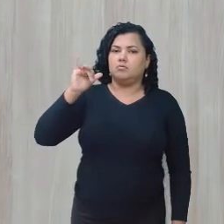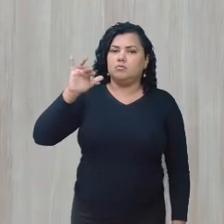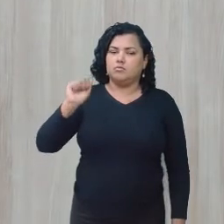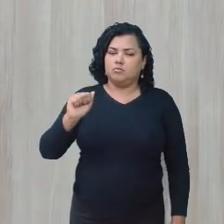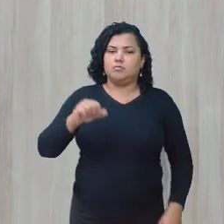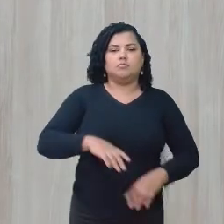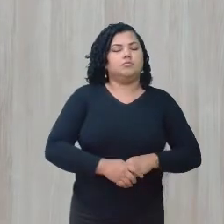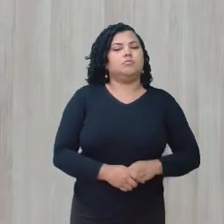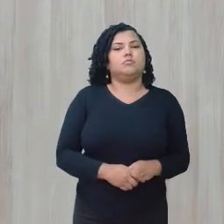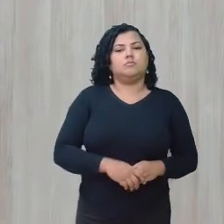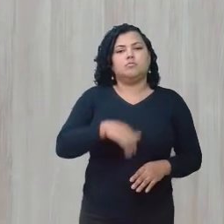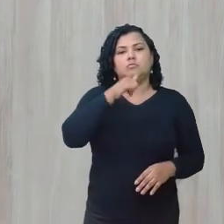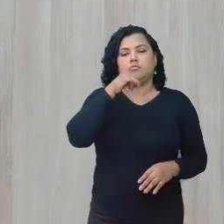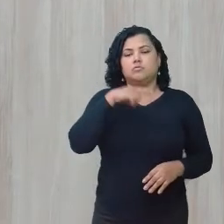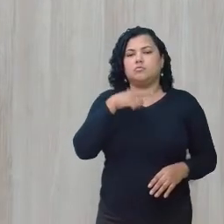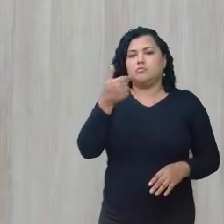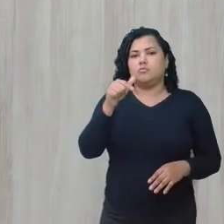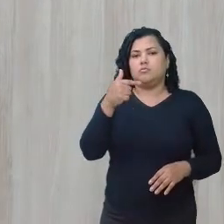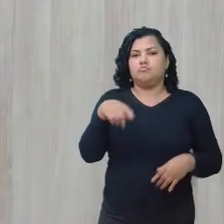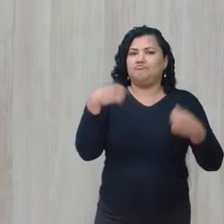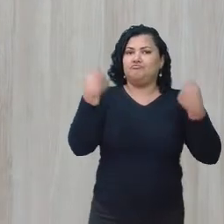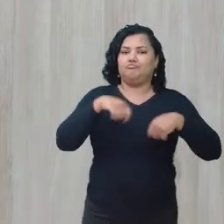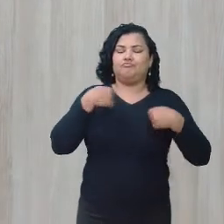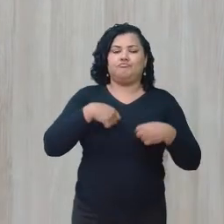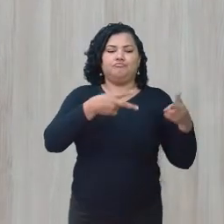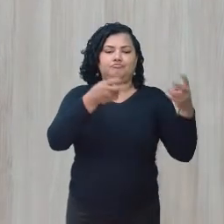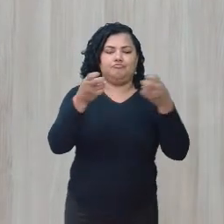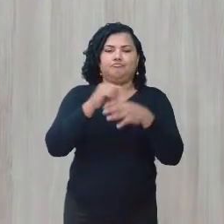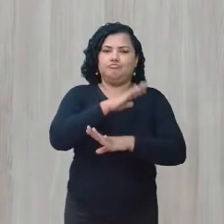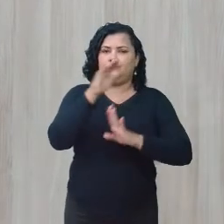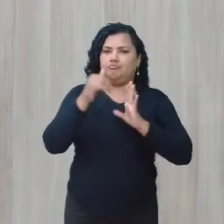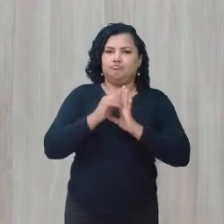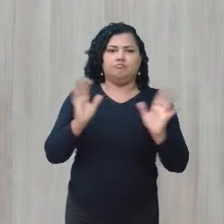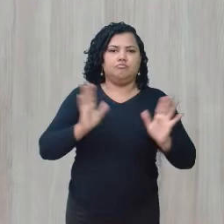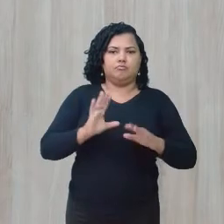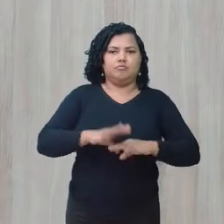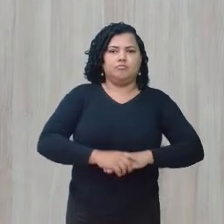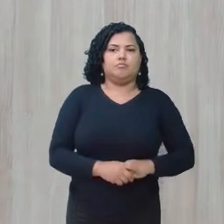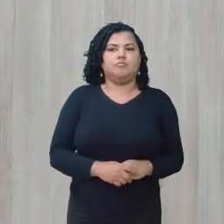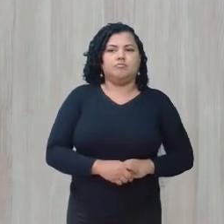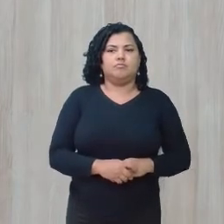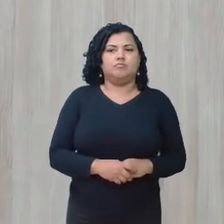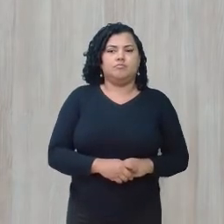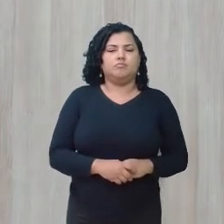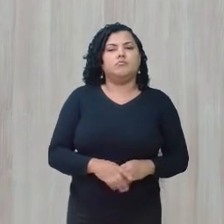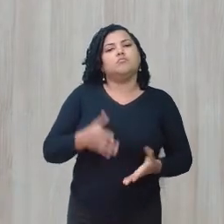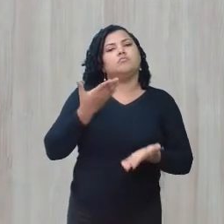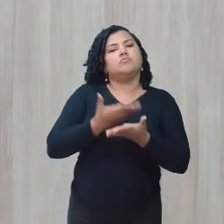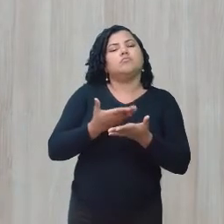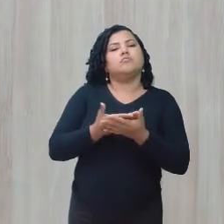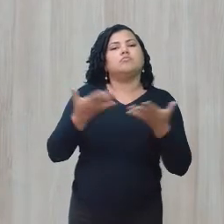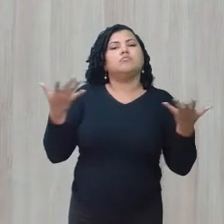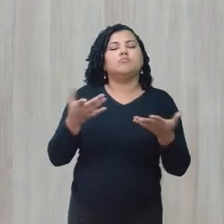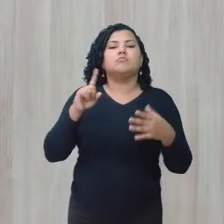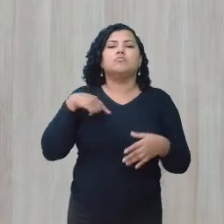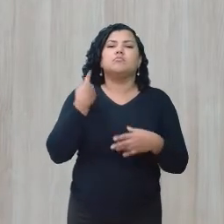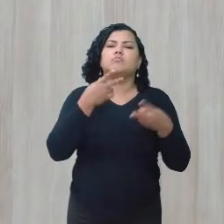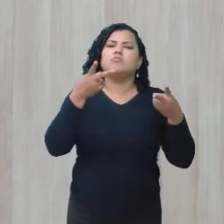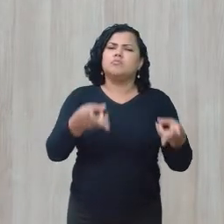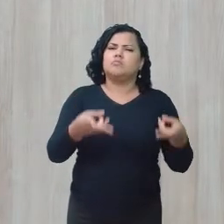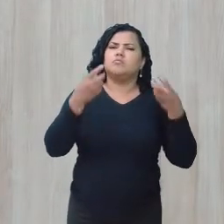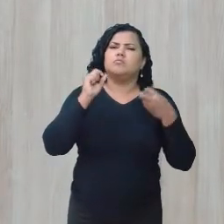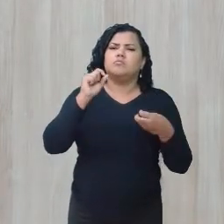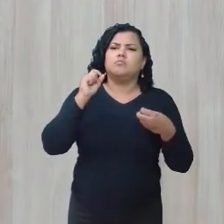aplicados, ou seja, eu não tenho a necessidade de olhar todos eles, tá certo? Então vamos, na aula de hoje a gente vai perceber que